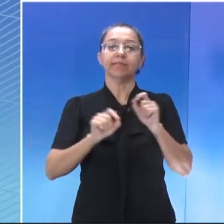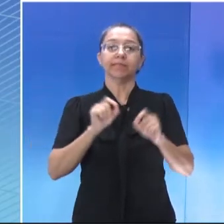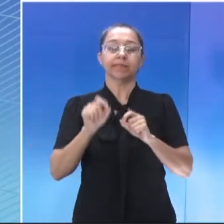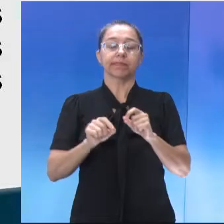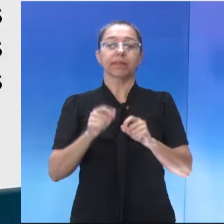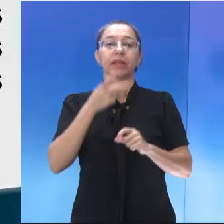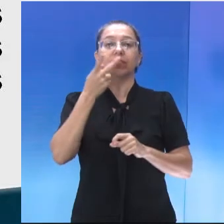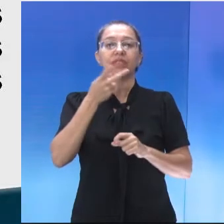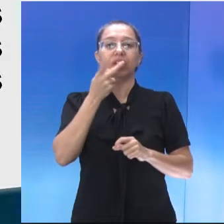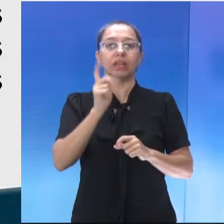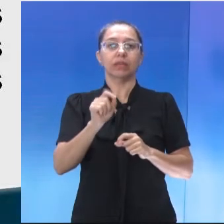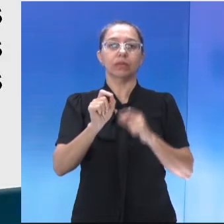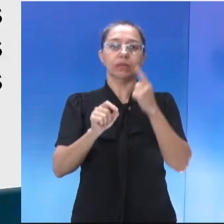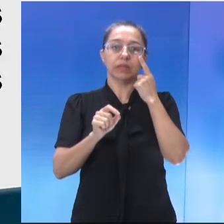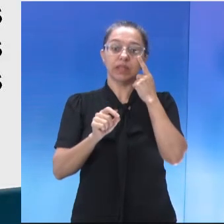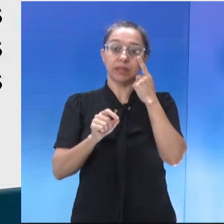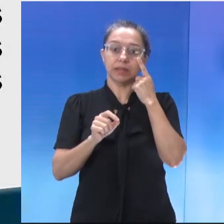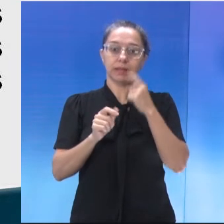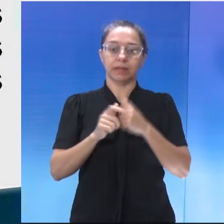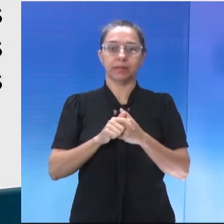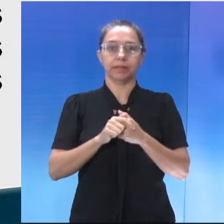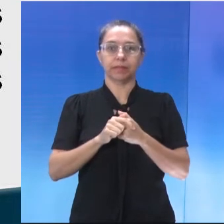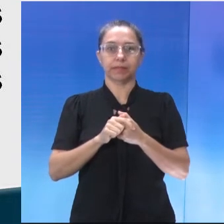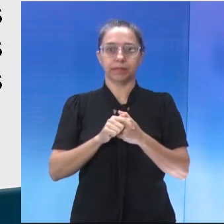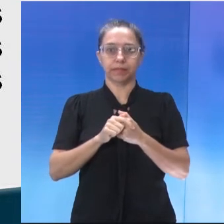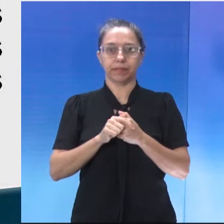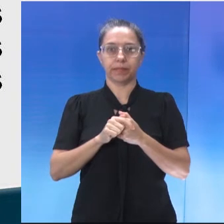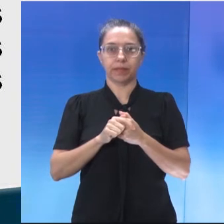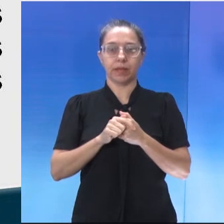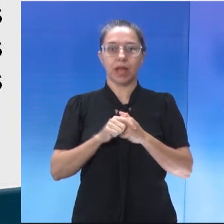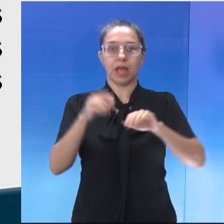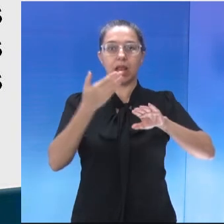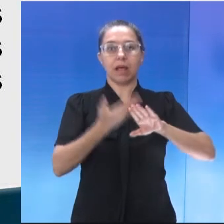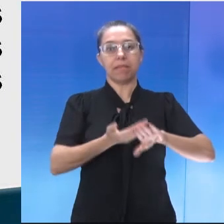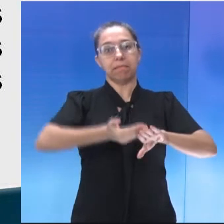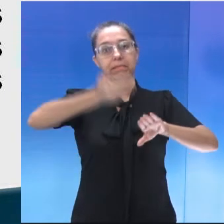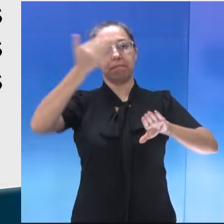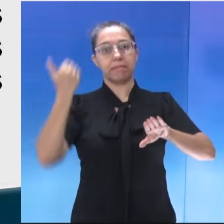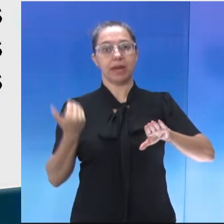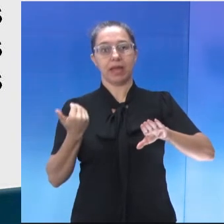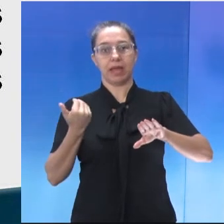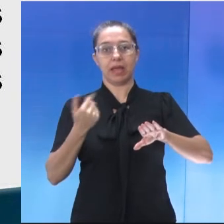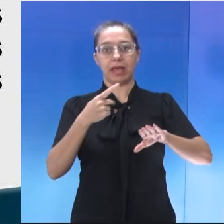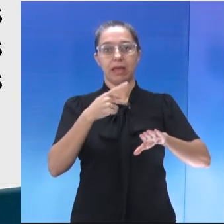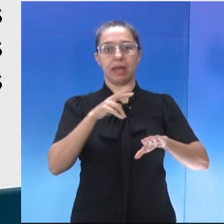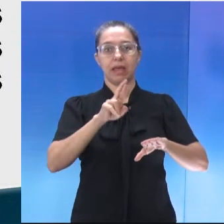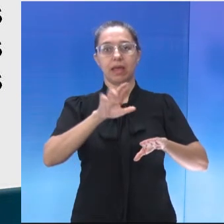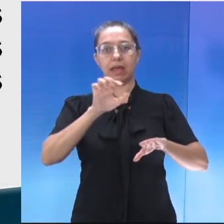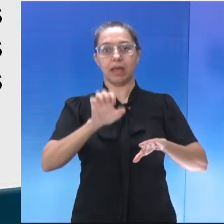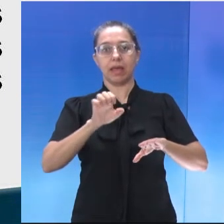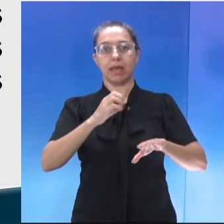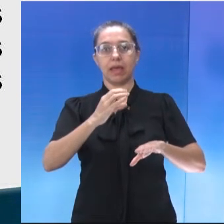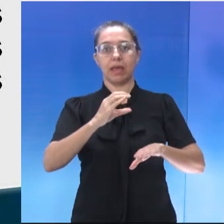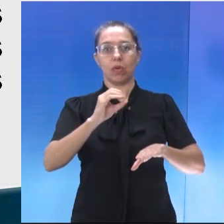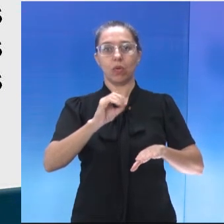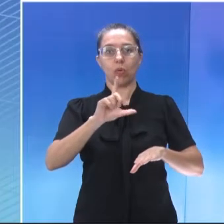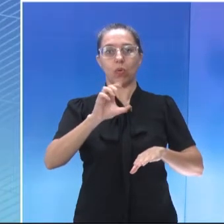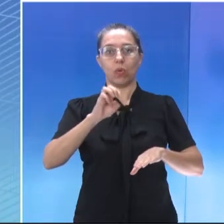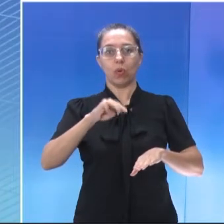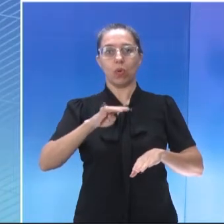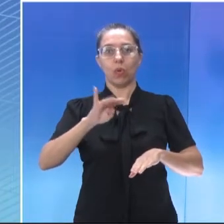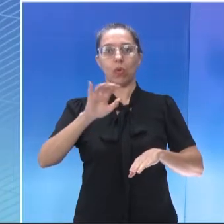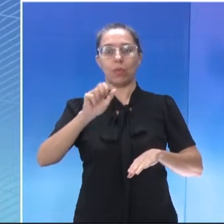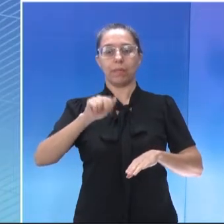que está falando que foram domesticadas pelas civilizações pré-colombianas. Gente, o que significa essa palavra?